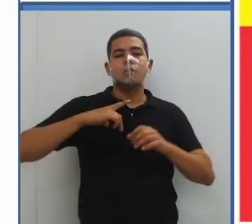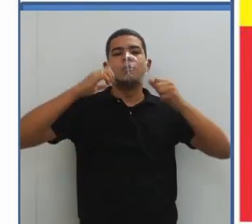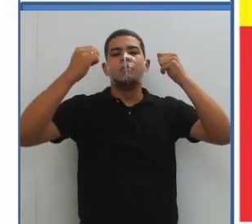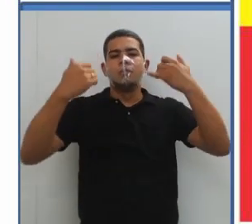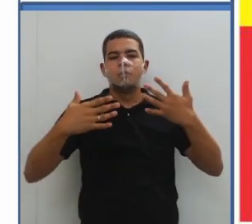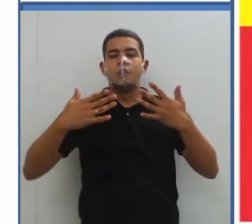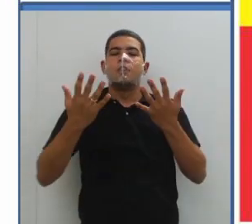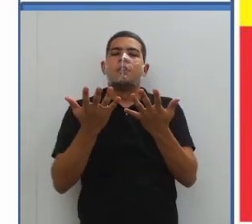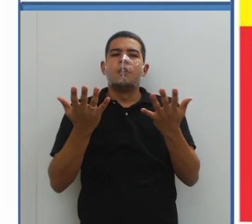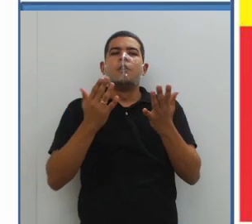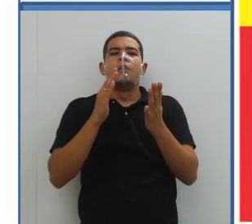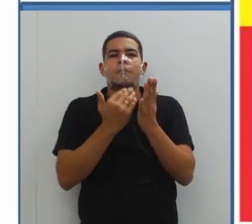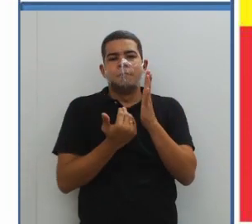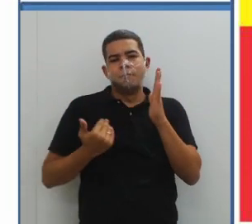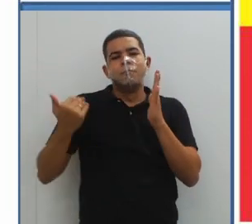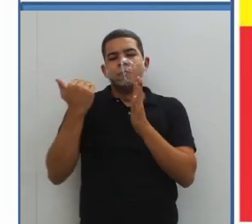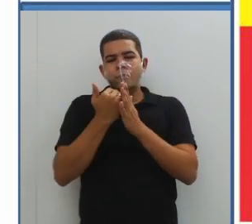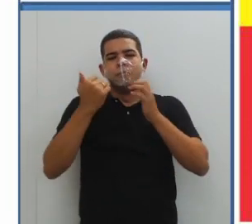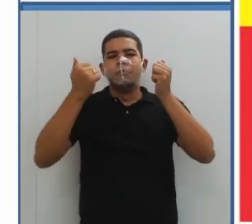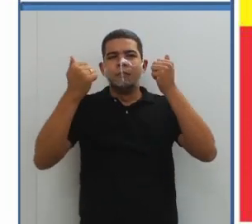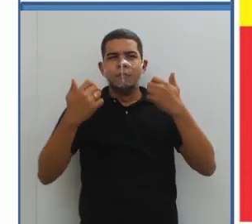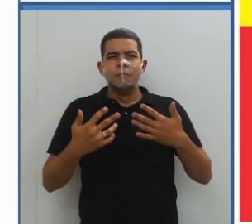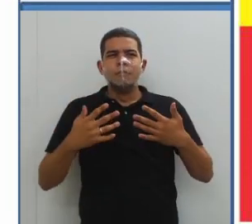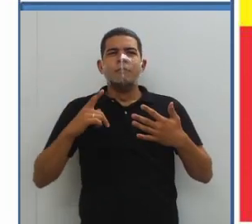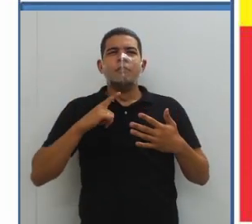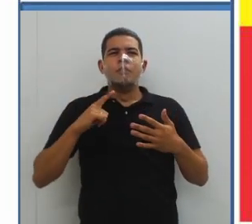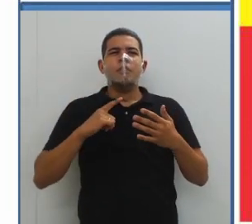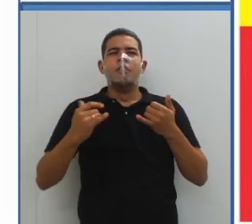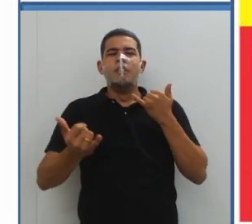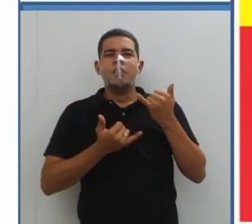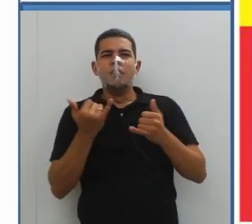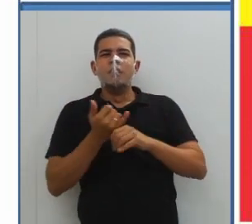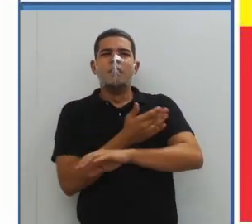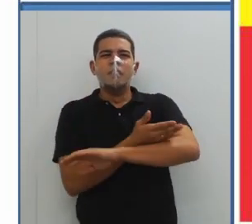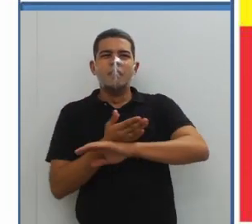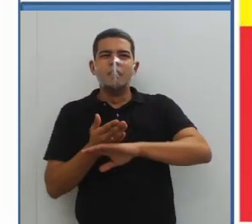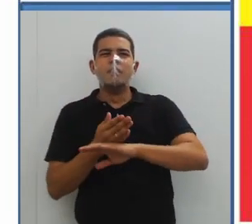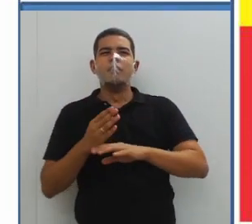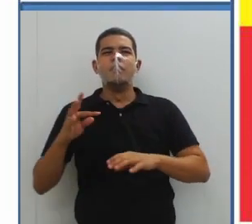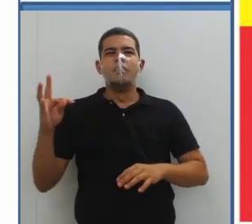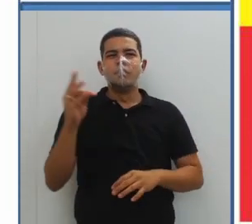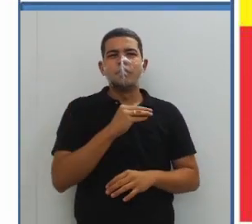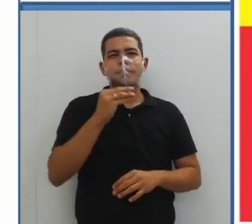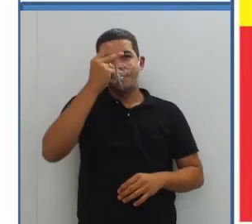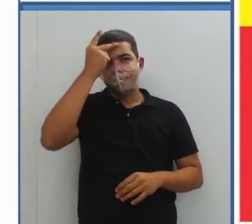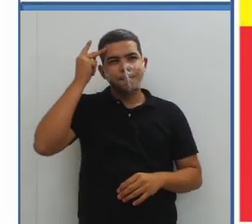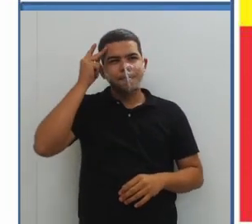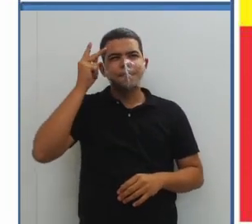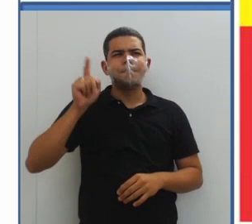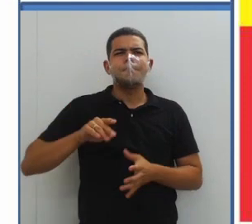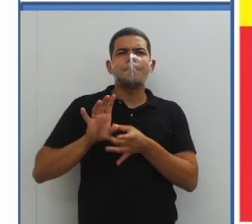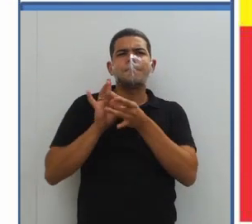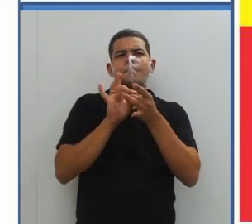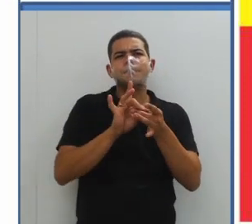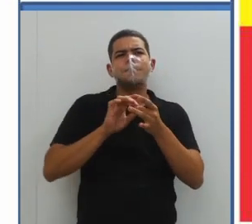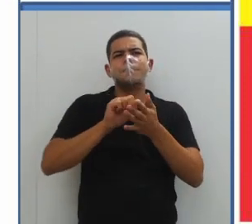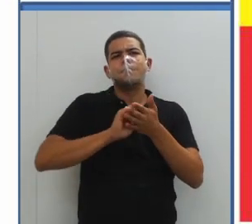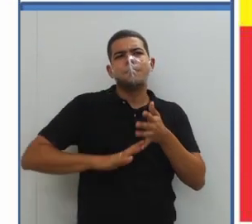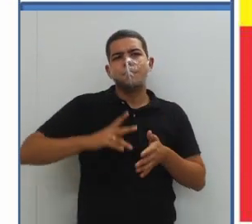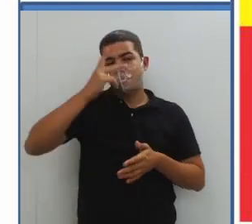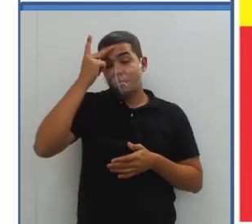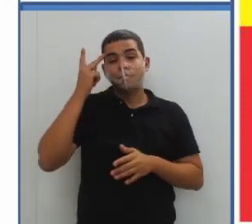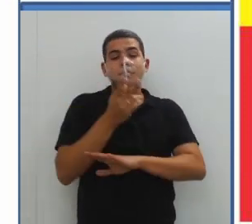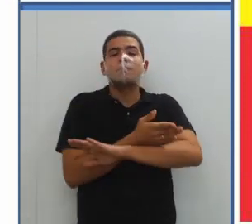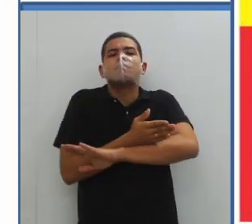para vocês e vou detalhar hoje mais ainda. Então, os jogos populares são jogos que estão intimamente ligados à atividade